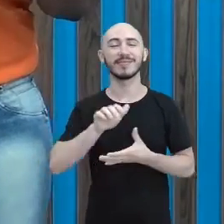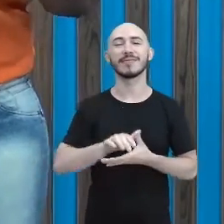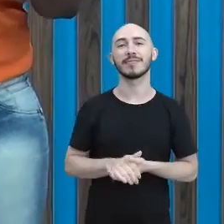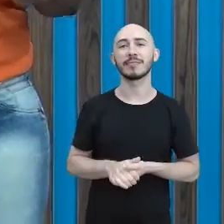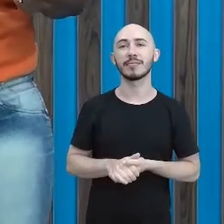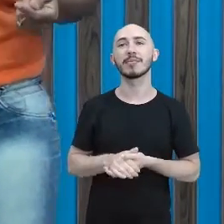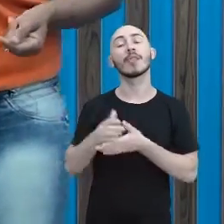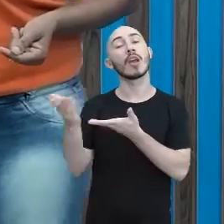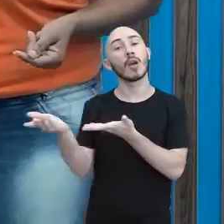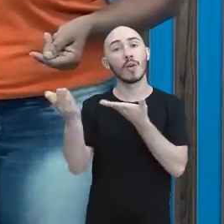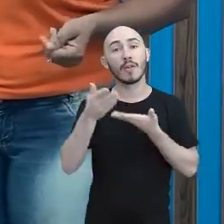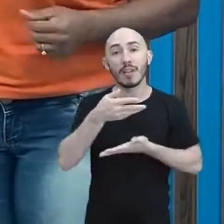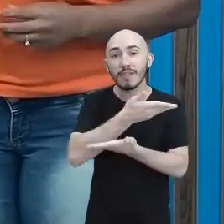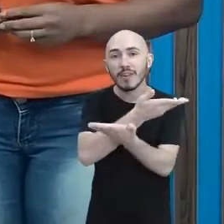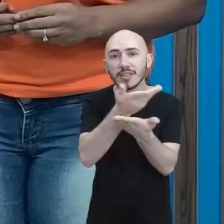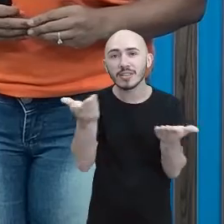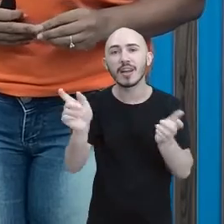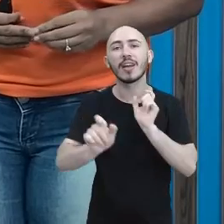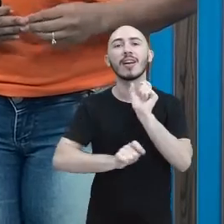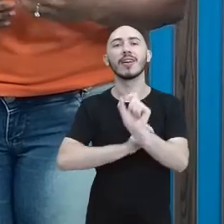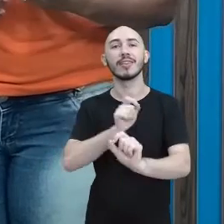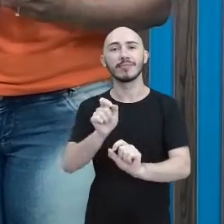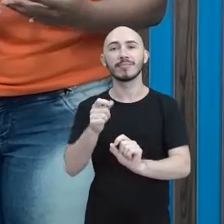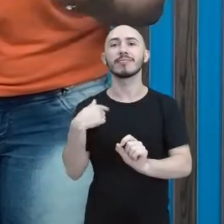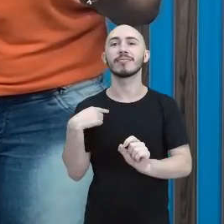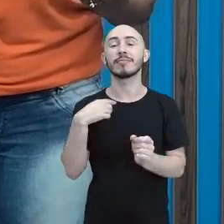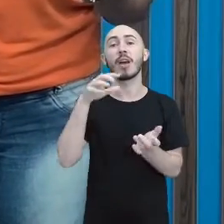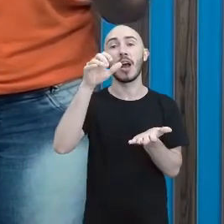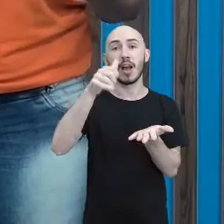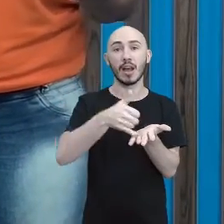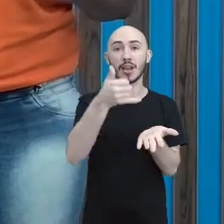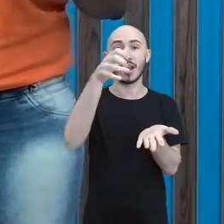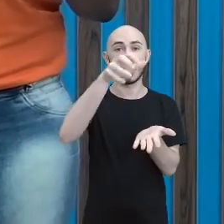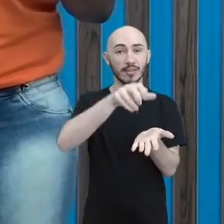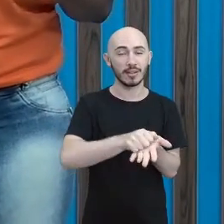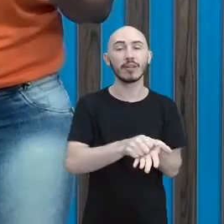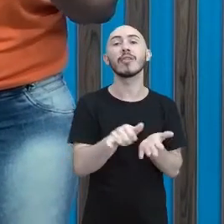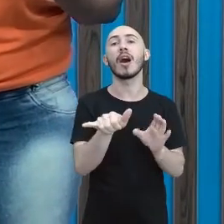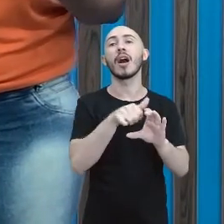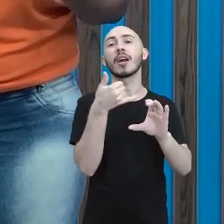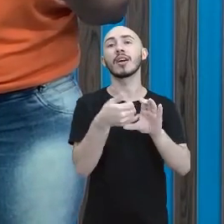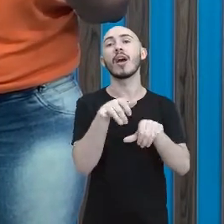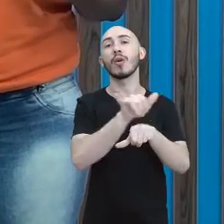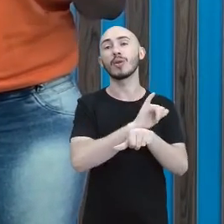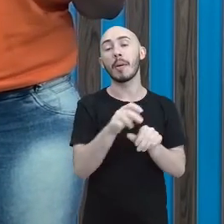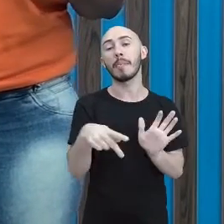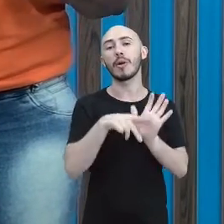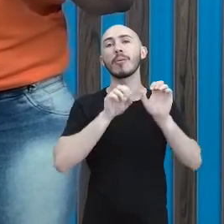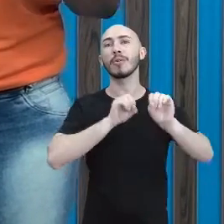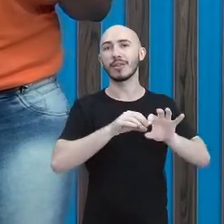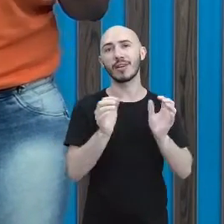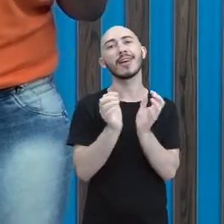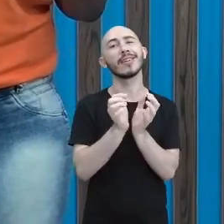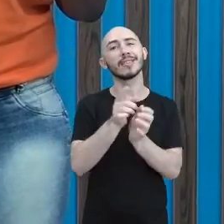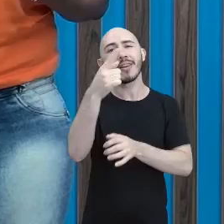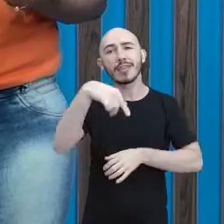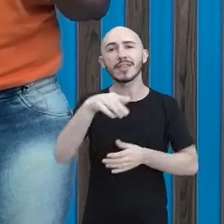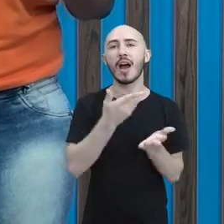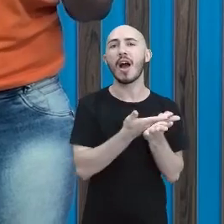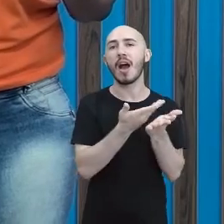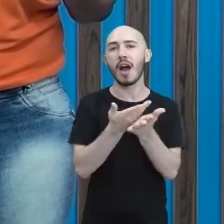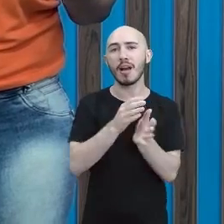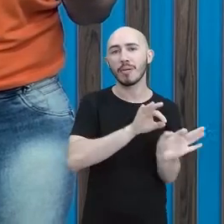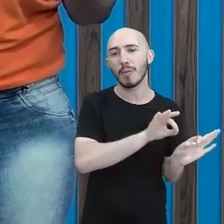Então, convido você a inscreva-se no canal do YouTube do Educa Recife para acompanhar